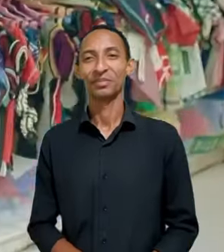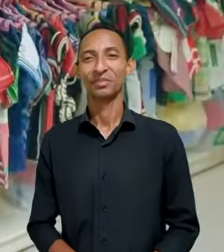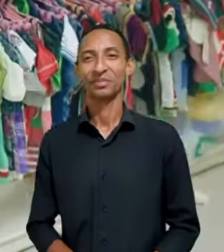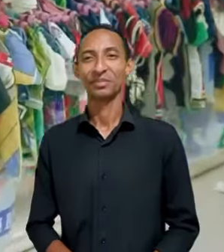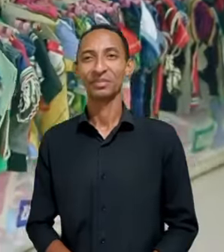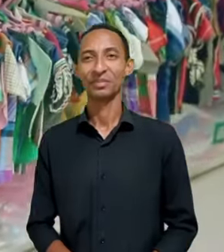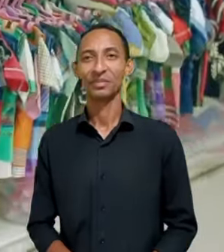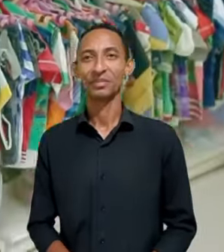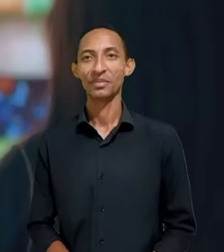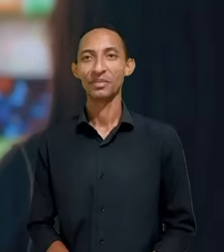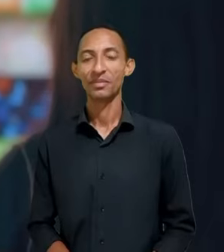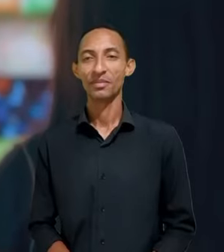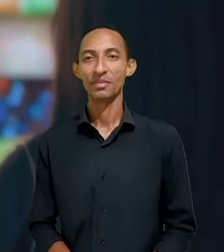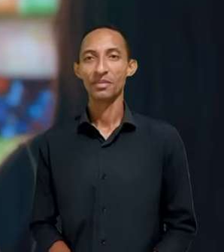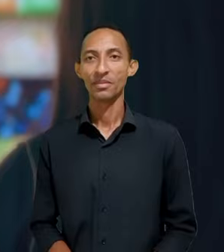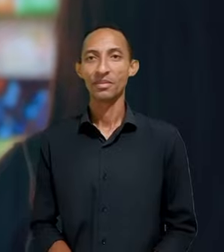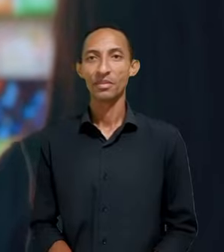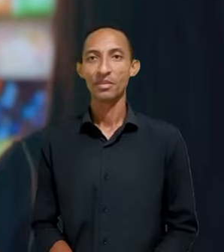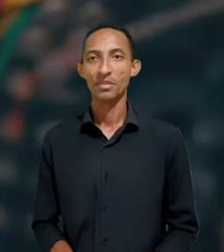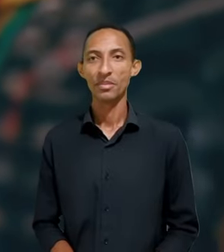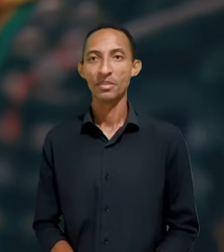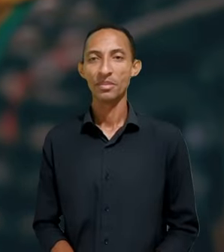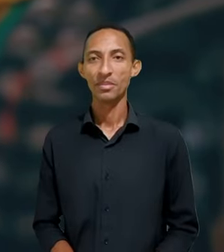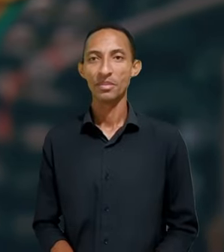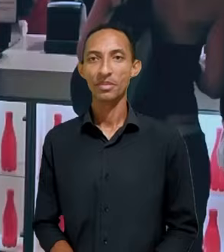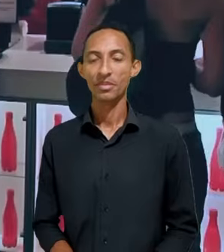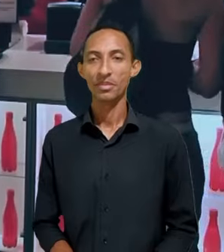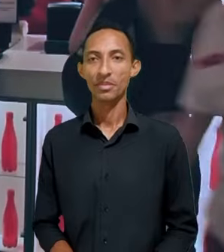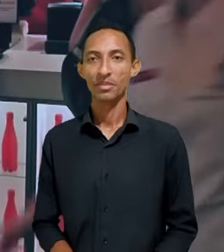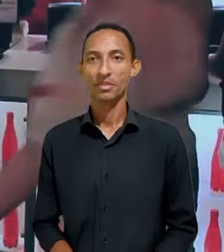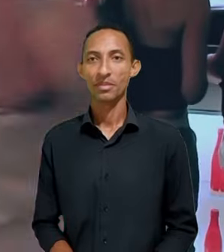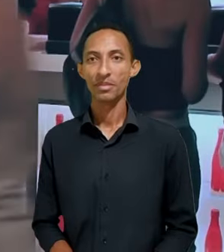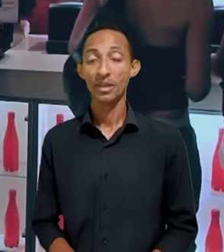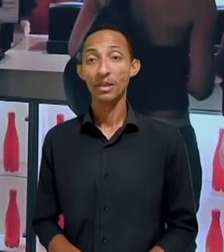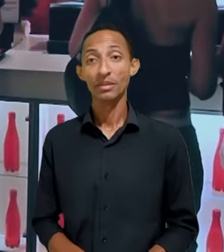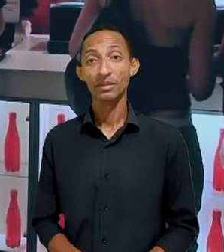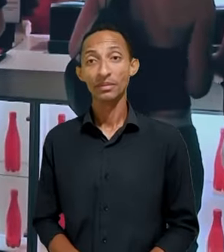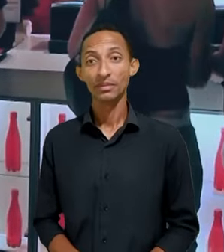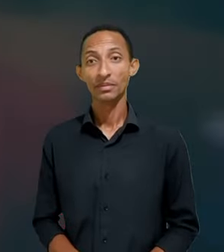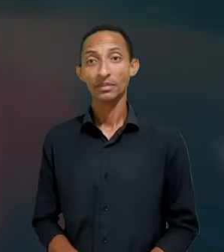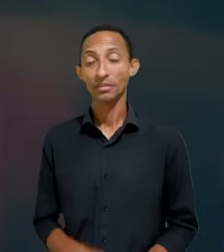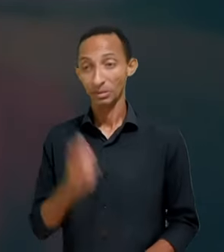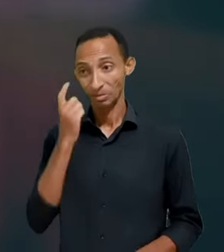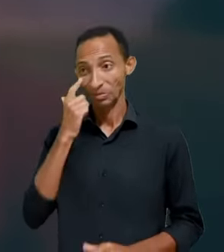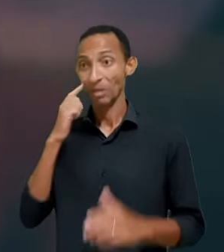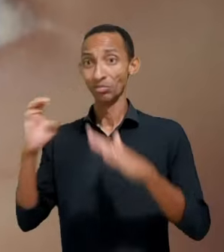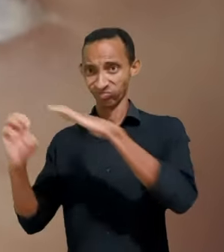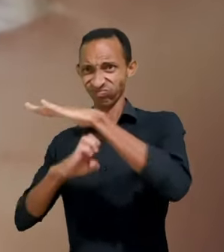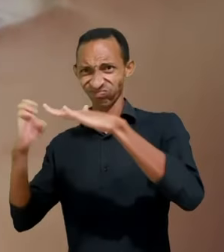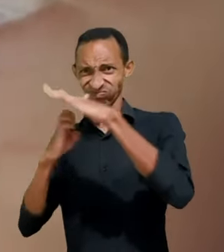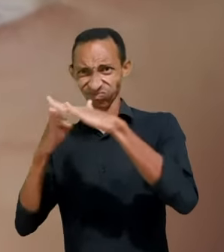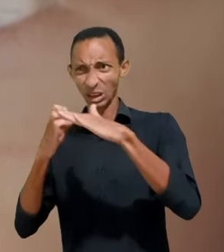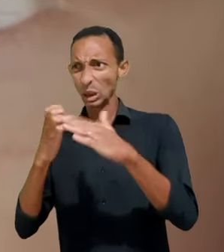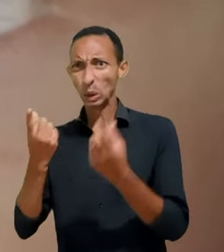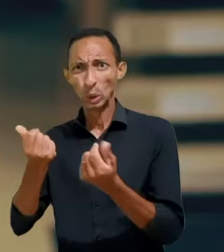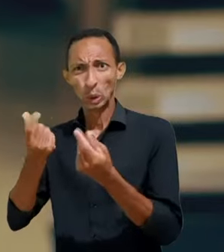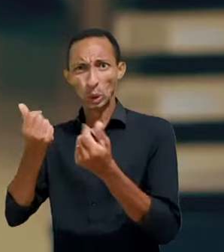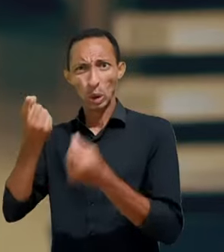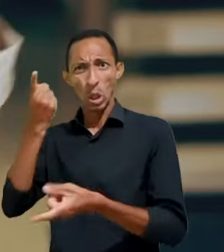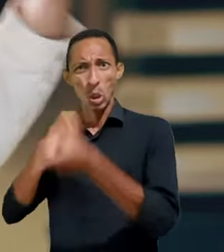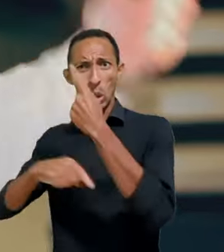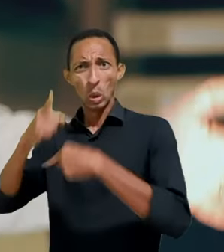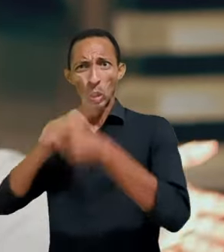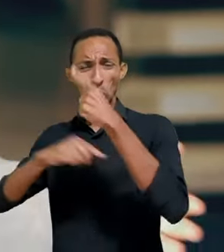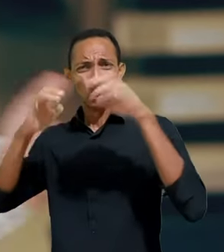Você não pode contra as empresas que têm campanhas multimilionárias e que essa publicidade está na televisão, está na